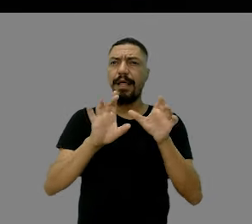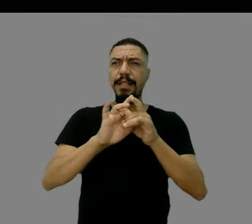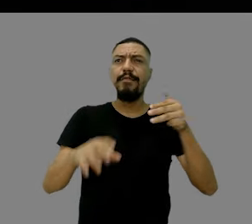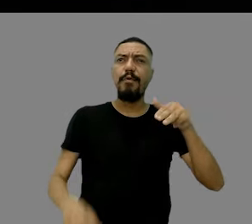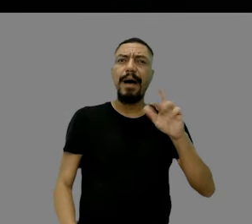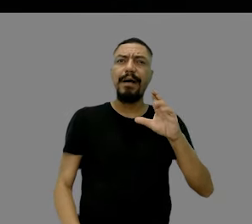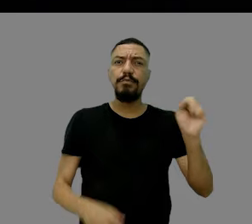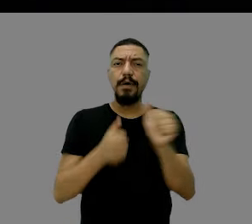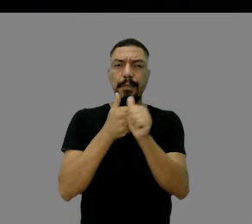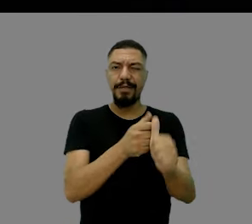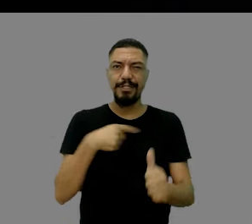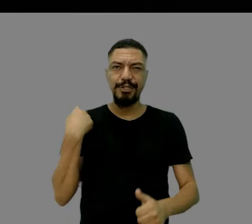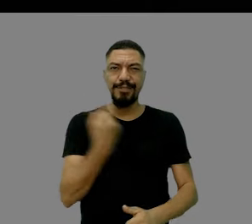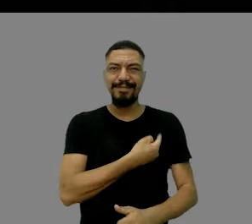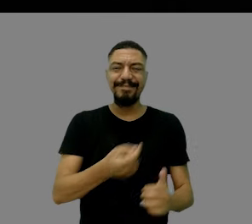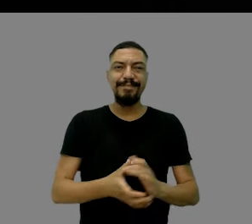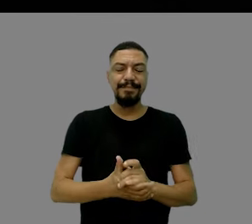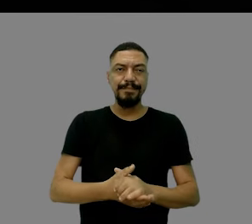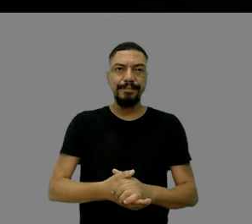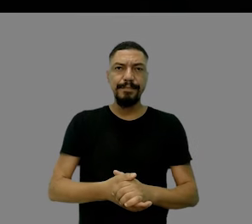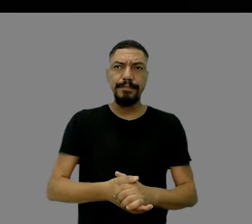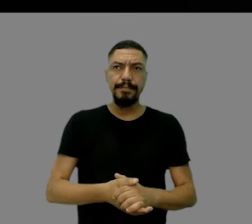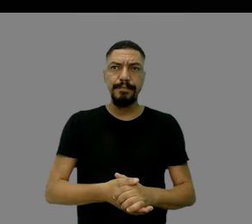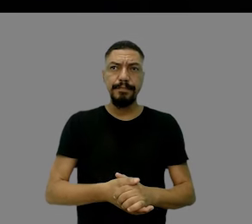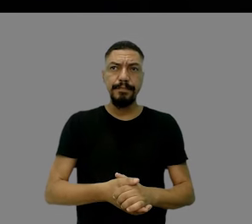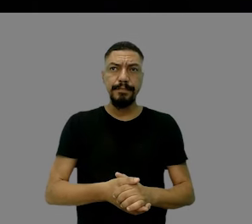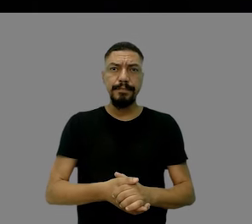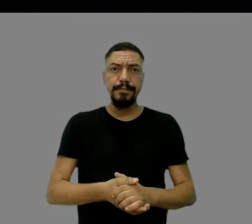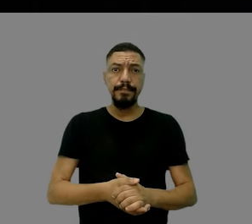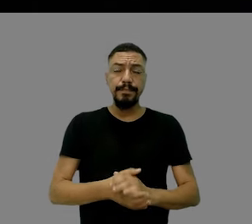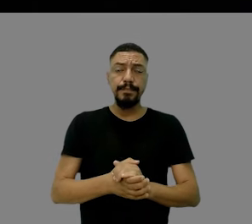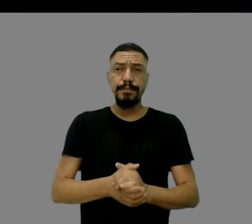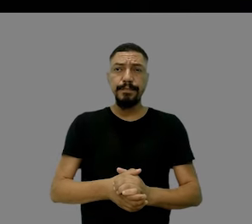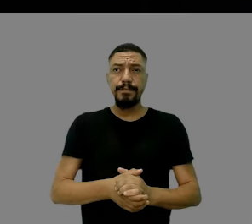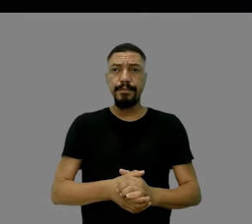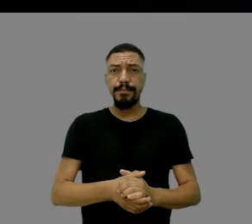responde. Acho que você está na frente da câmera.